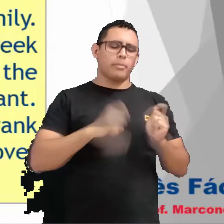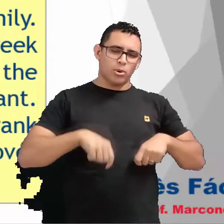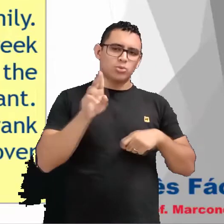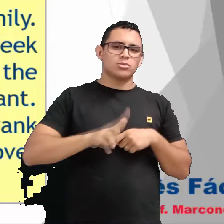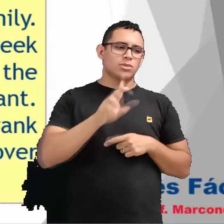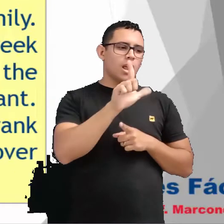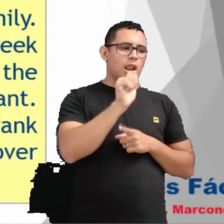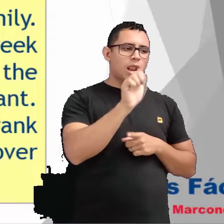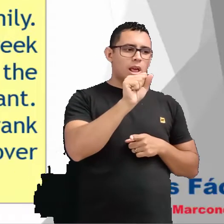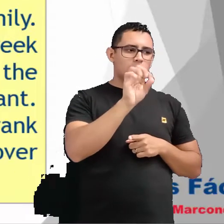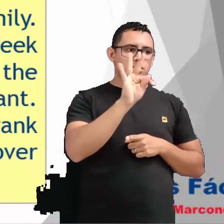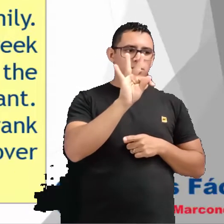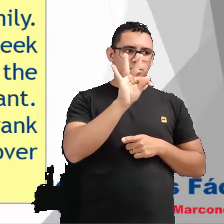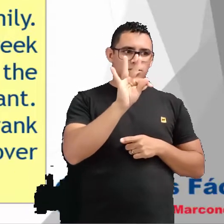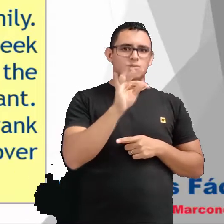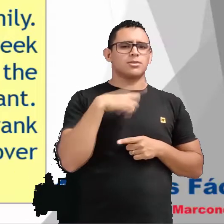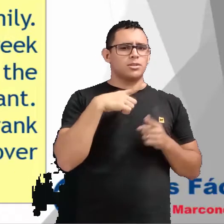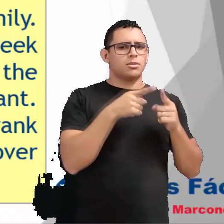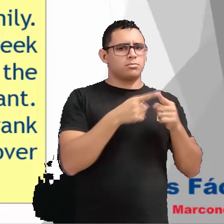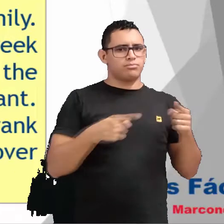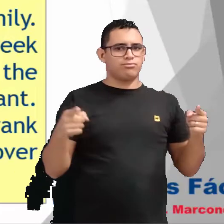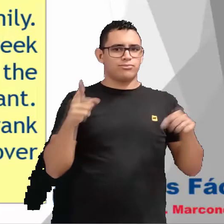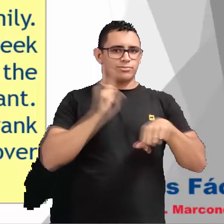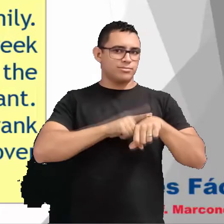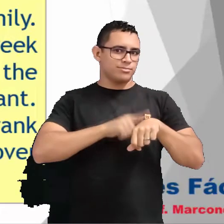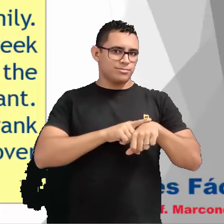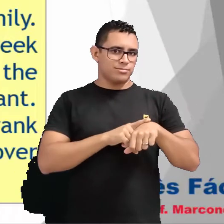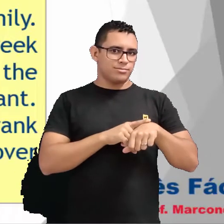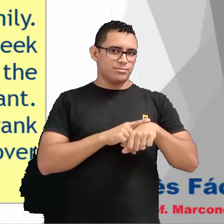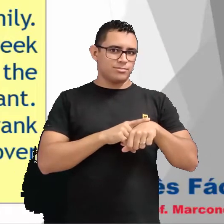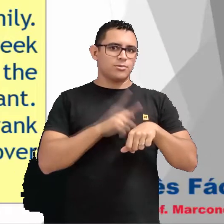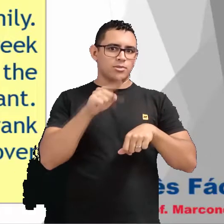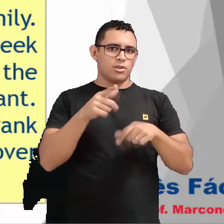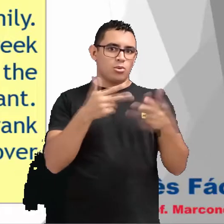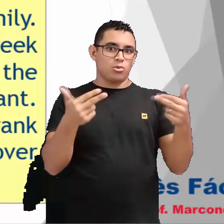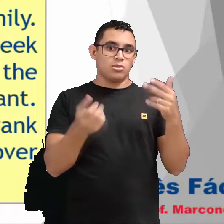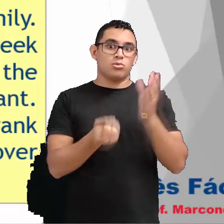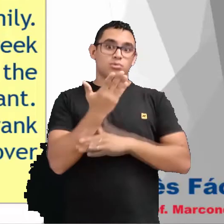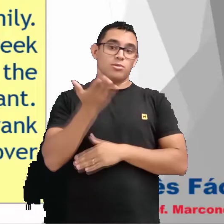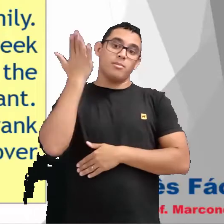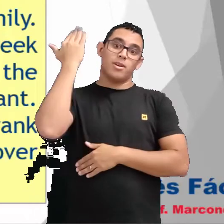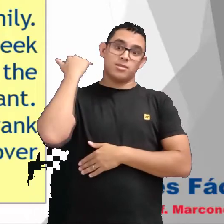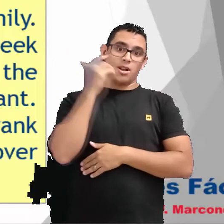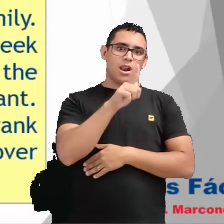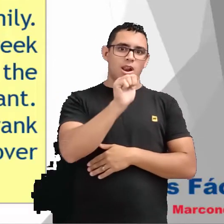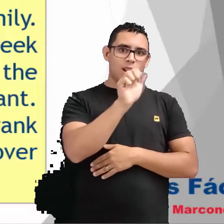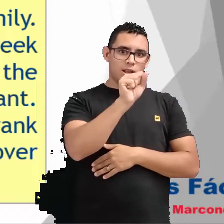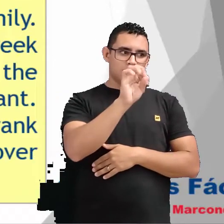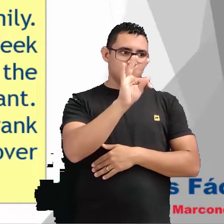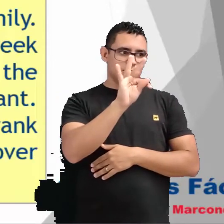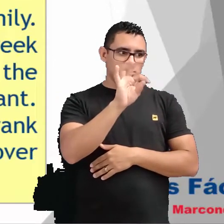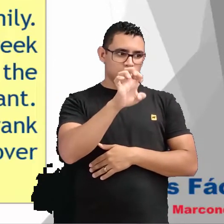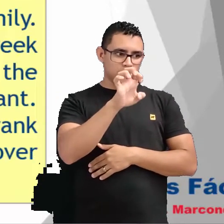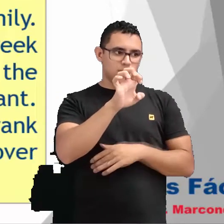então, com vários tipos de período de tempo para falar sobre pontos no passado, não é isso? Então, last summer, no verão